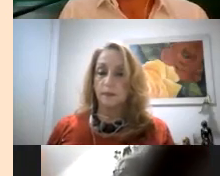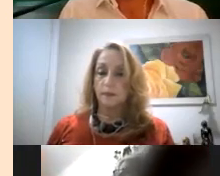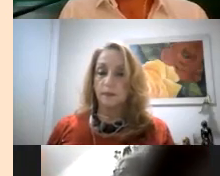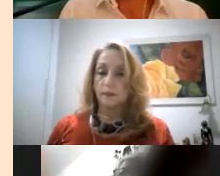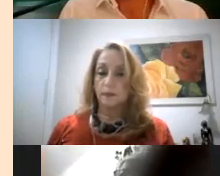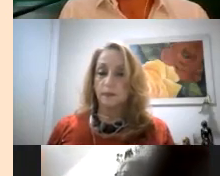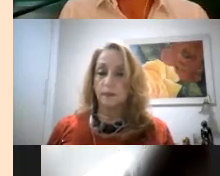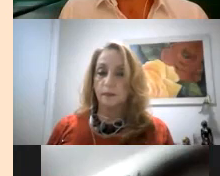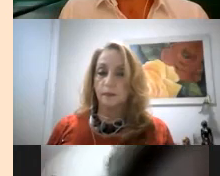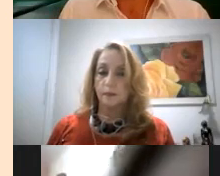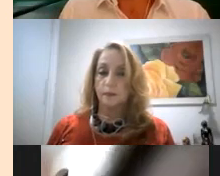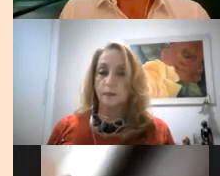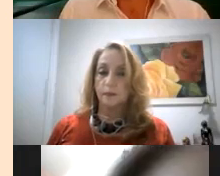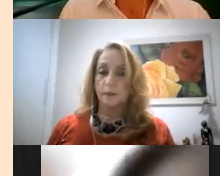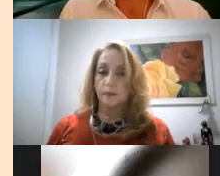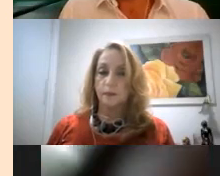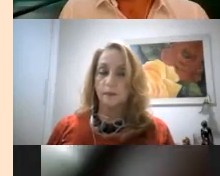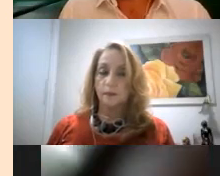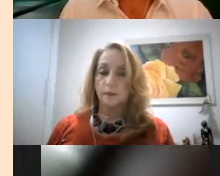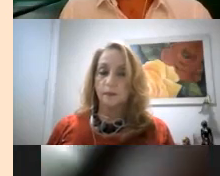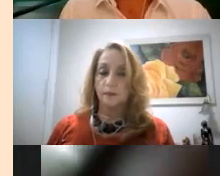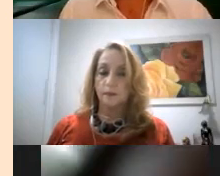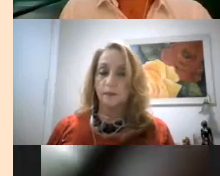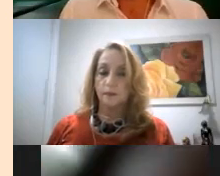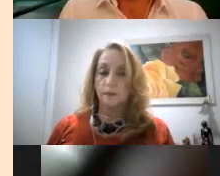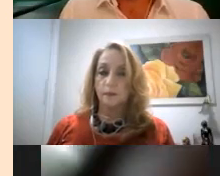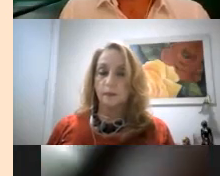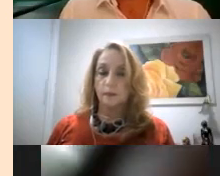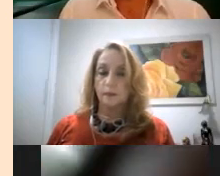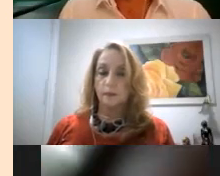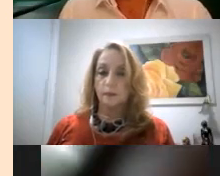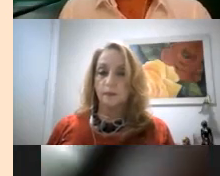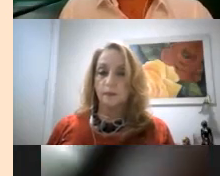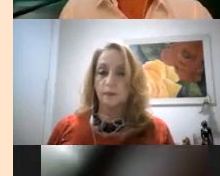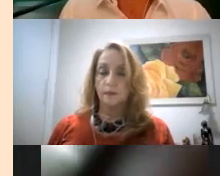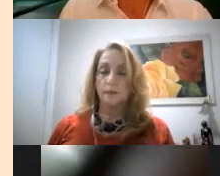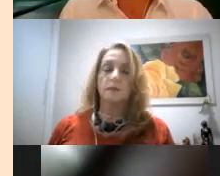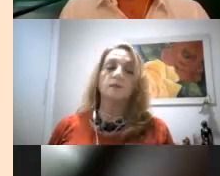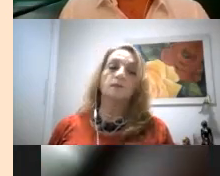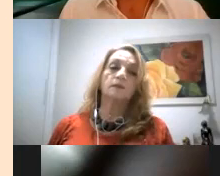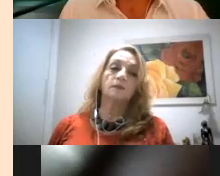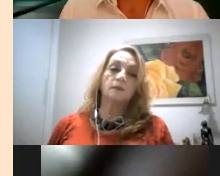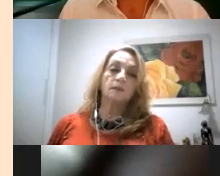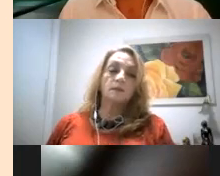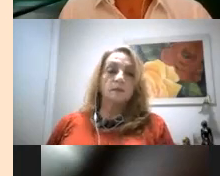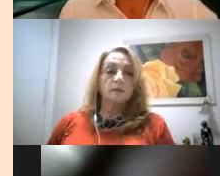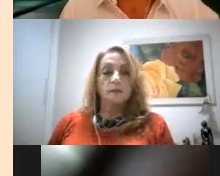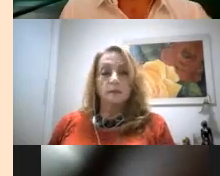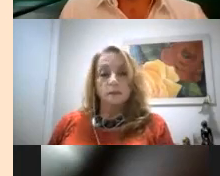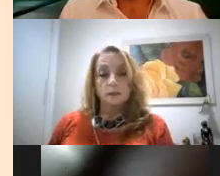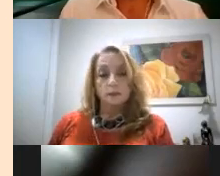causas diferentes, então causas adquiridas ou causas congênitas. Dentro das congênitas tem